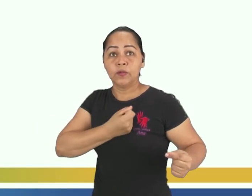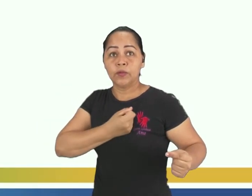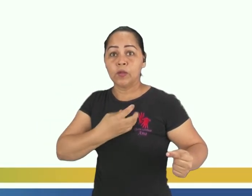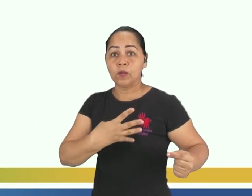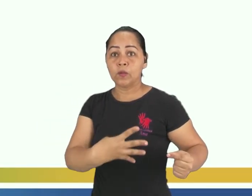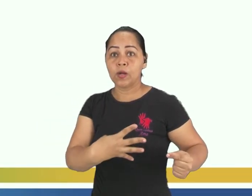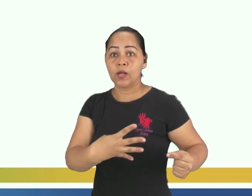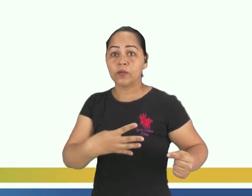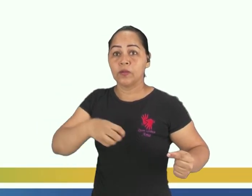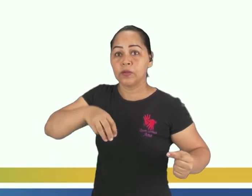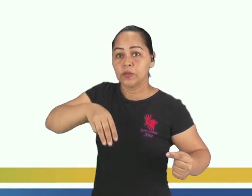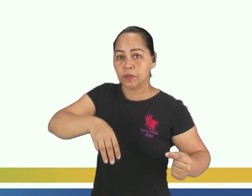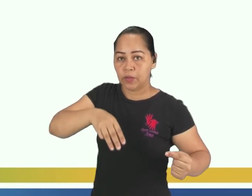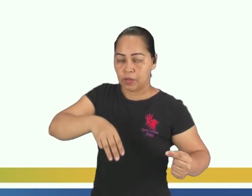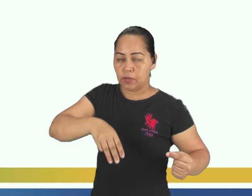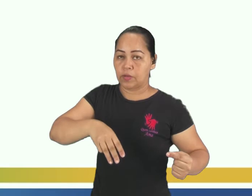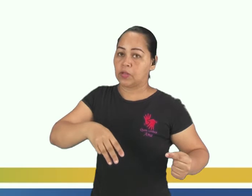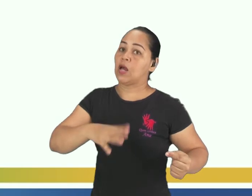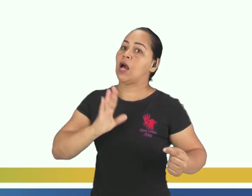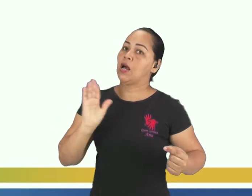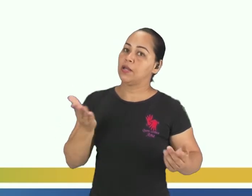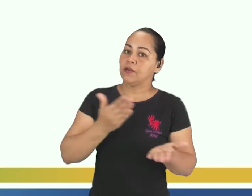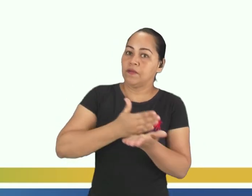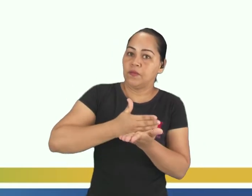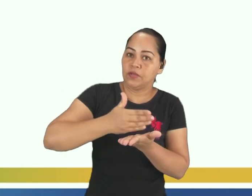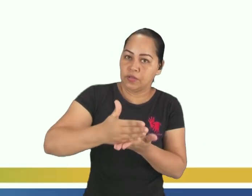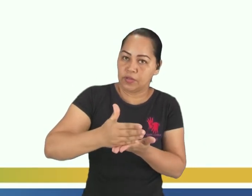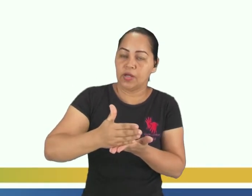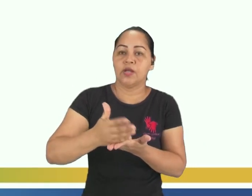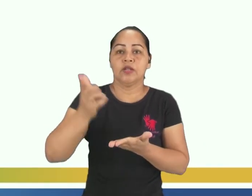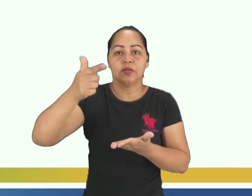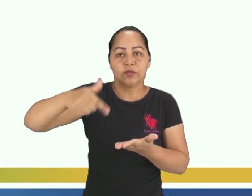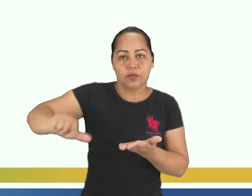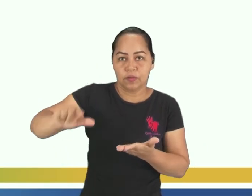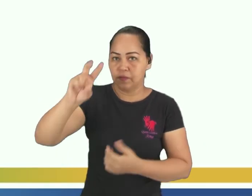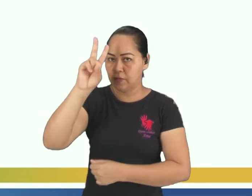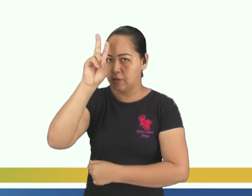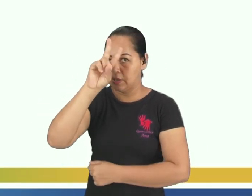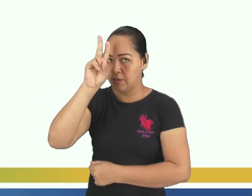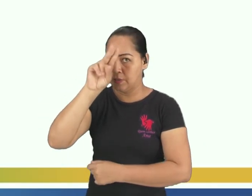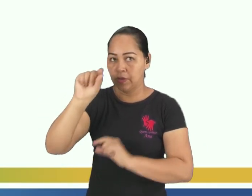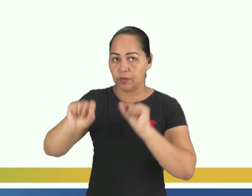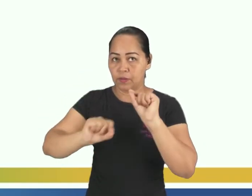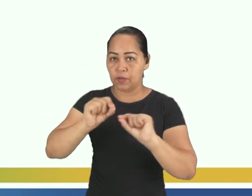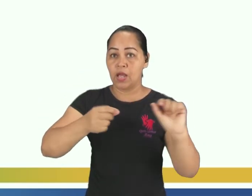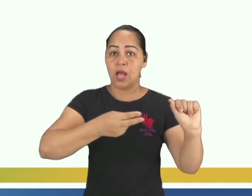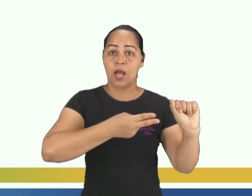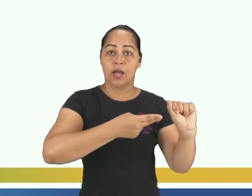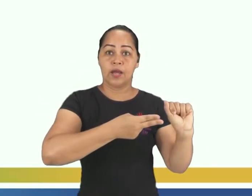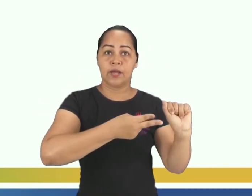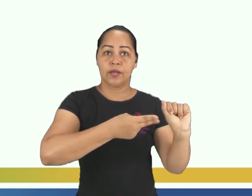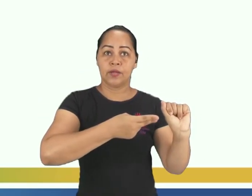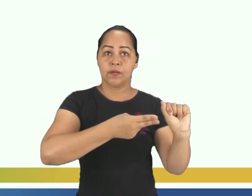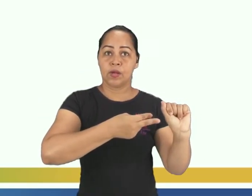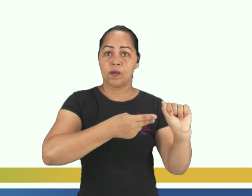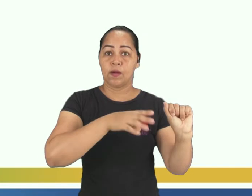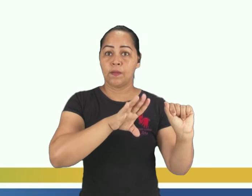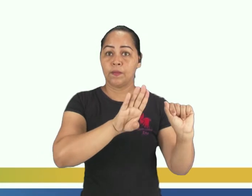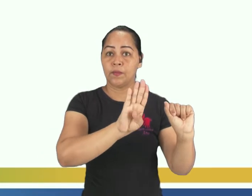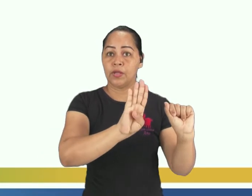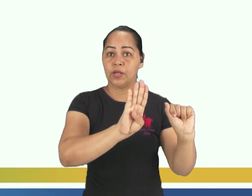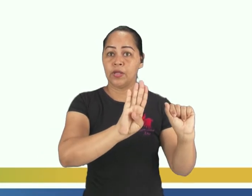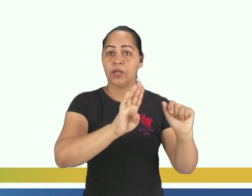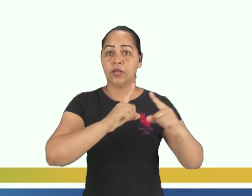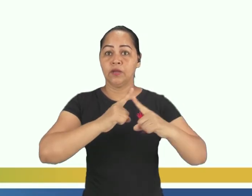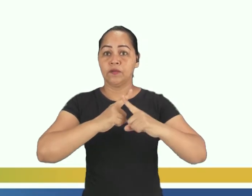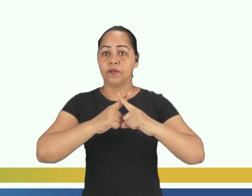Então, inicialmente, calcularemos a área dessa piscina. Lembrando que a área dessa piscina, já que é uma figura